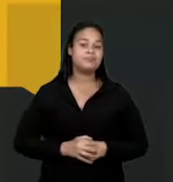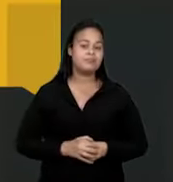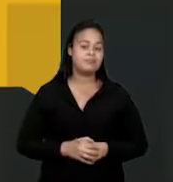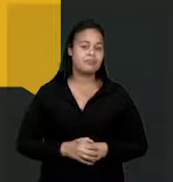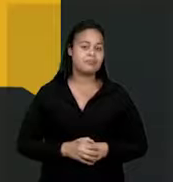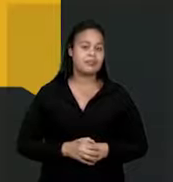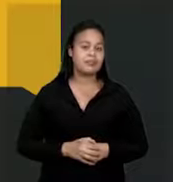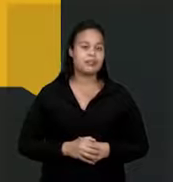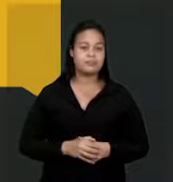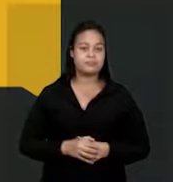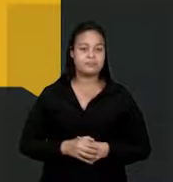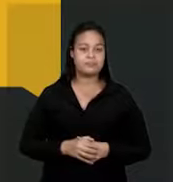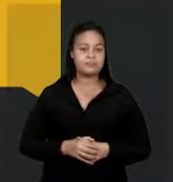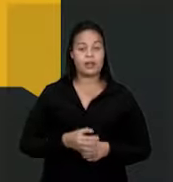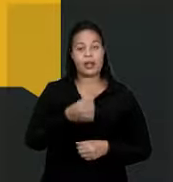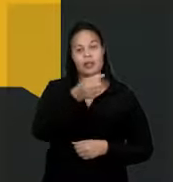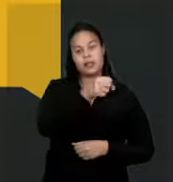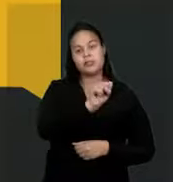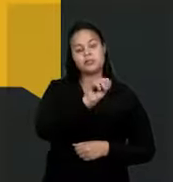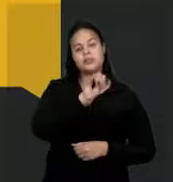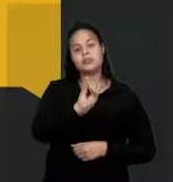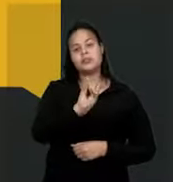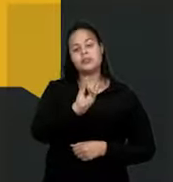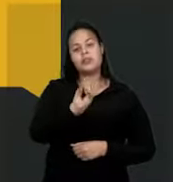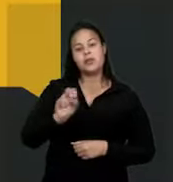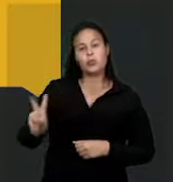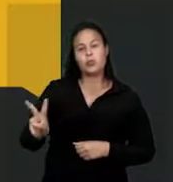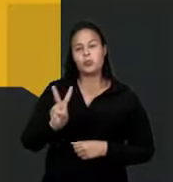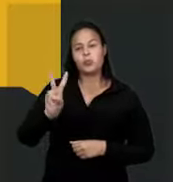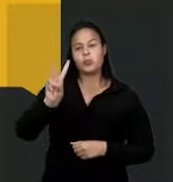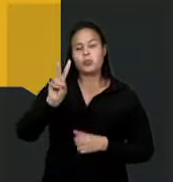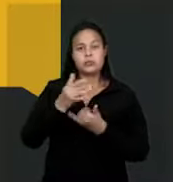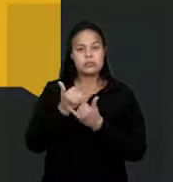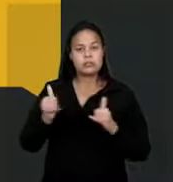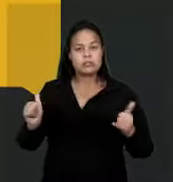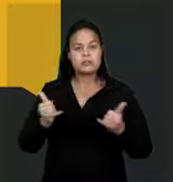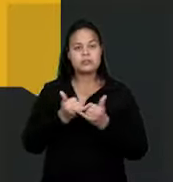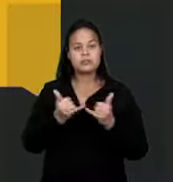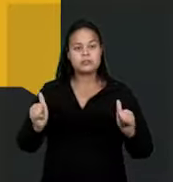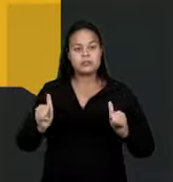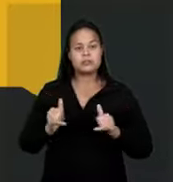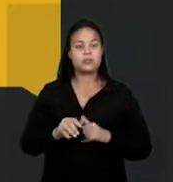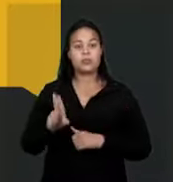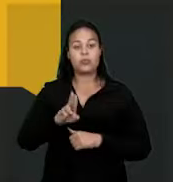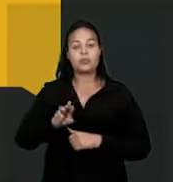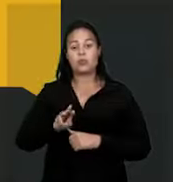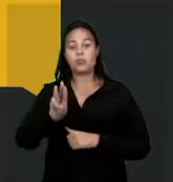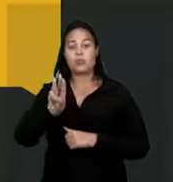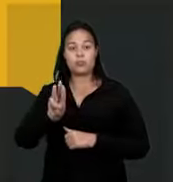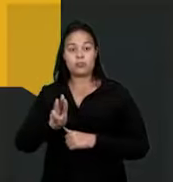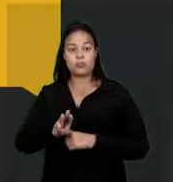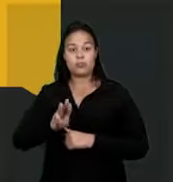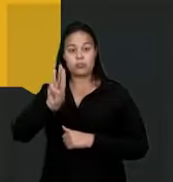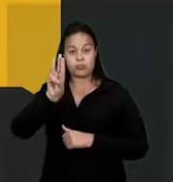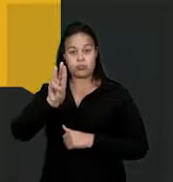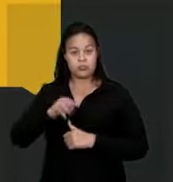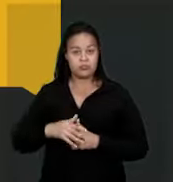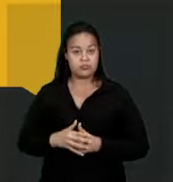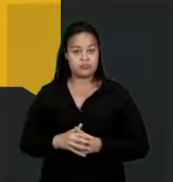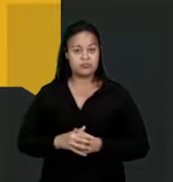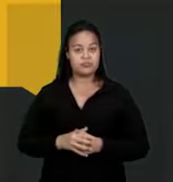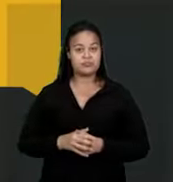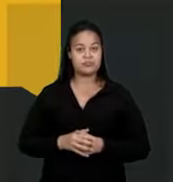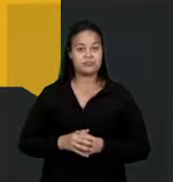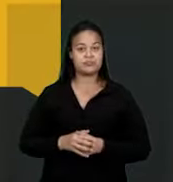As unidades no SI para potência elétrica é o watt, para voltagem já vimos que é